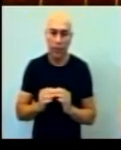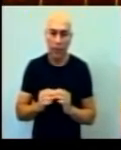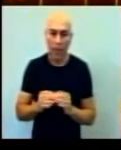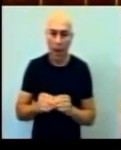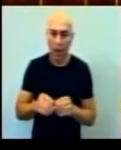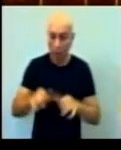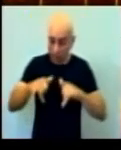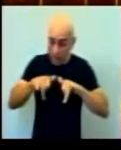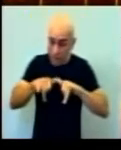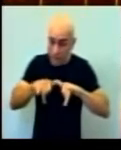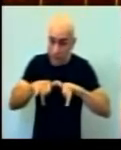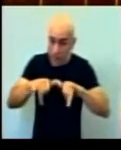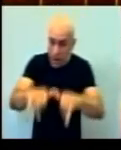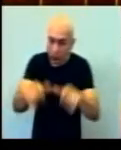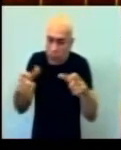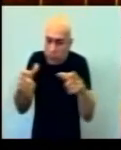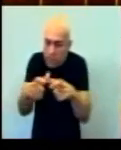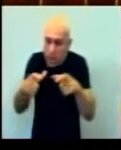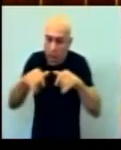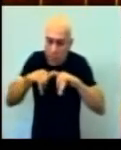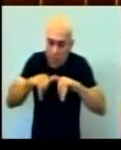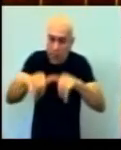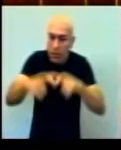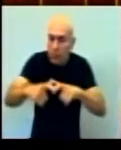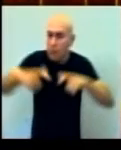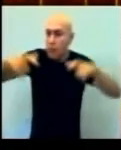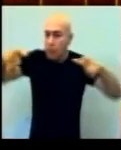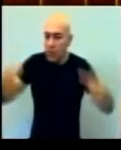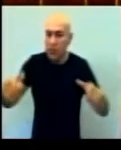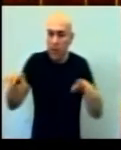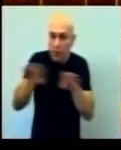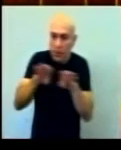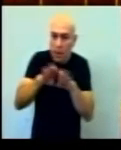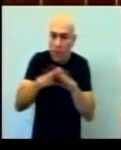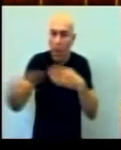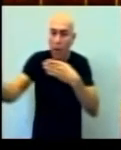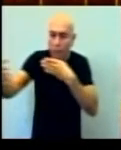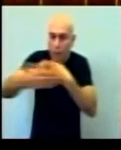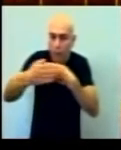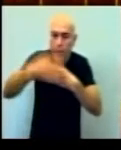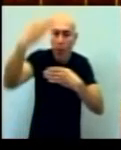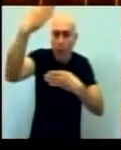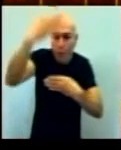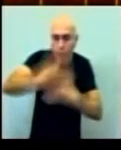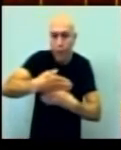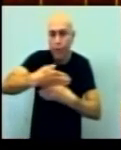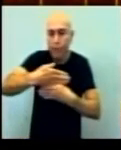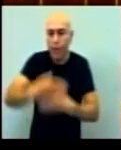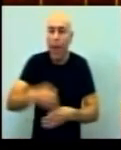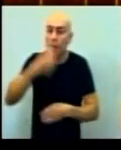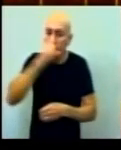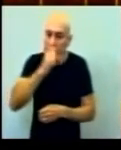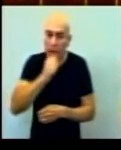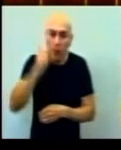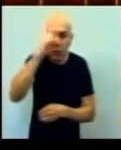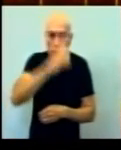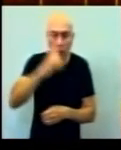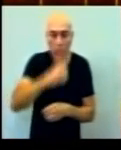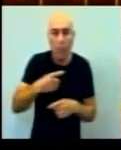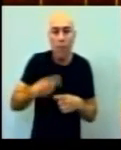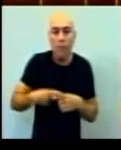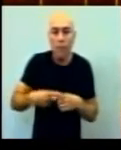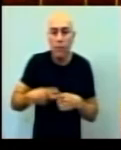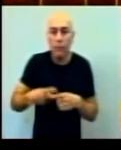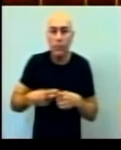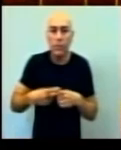Quanto aos hipermercados e supermercados, eles vão estar fechados aos sábados e domingos,